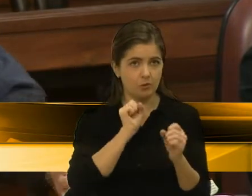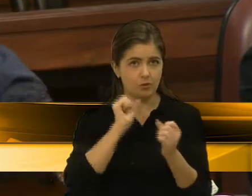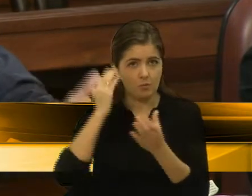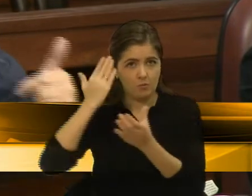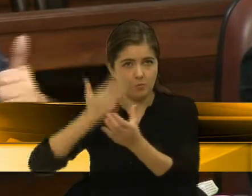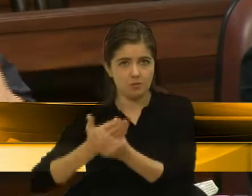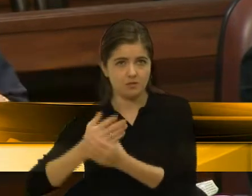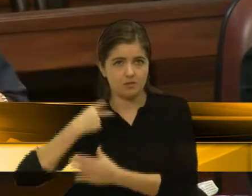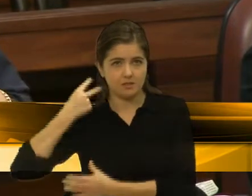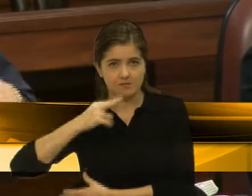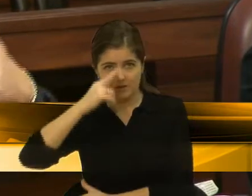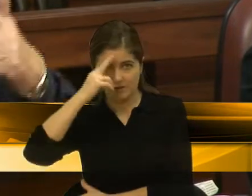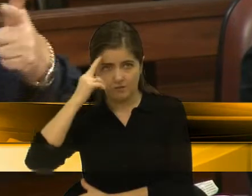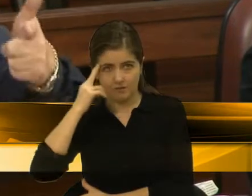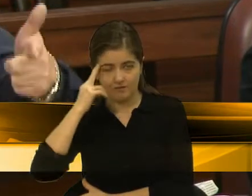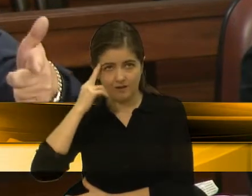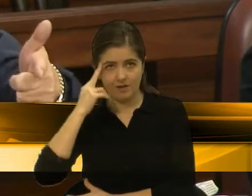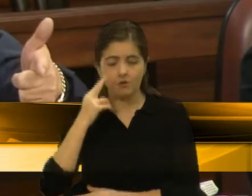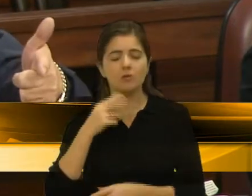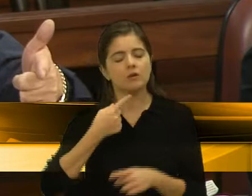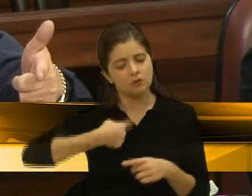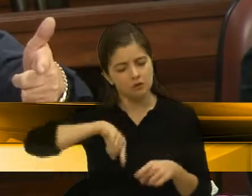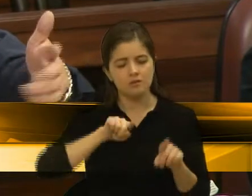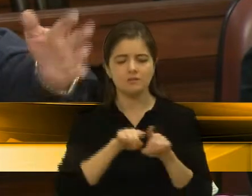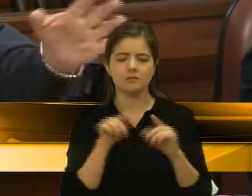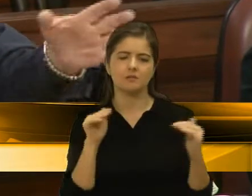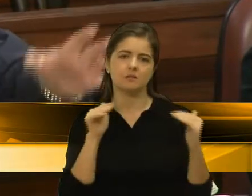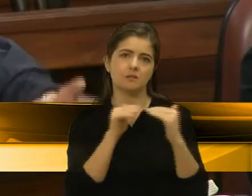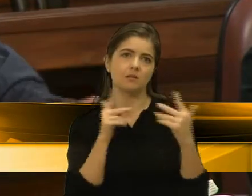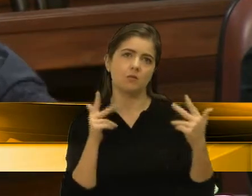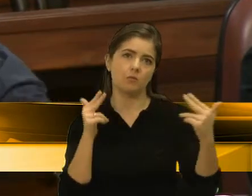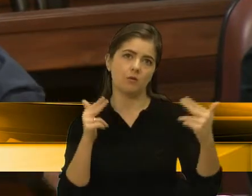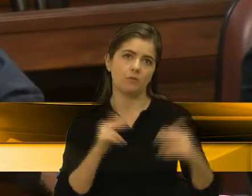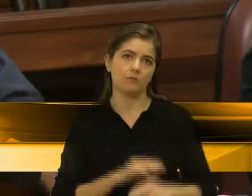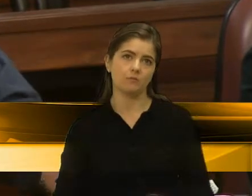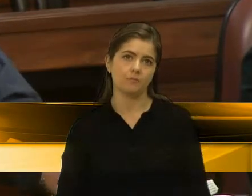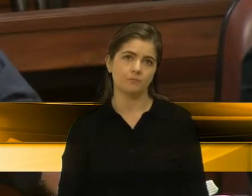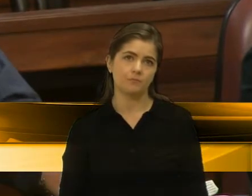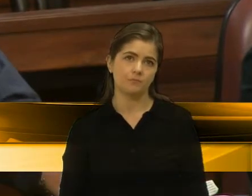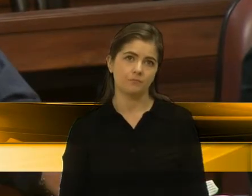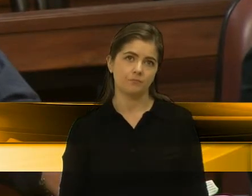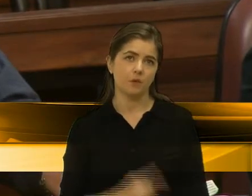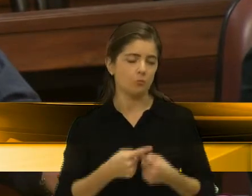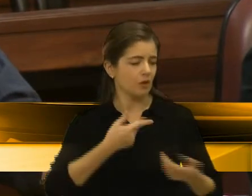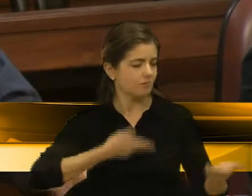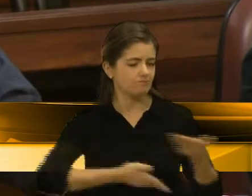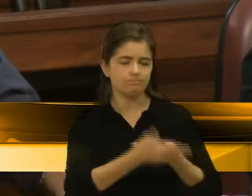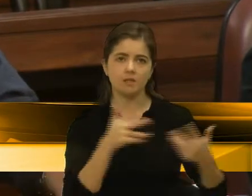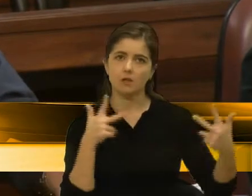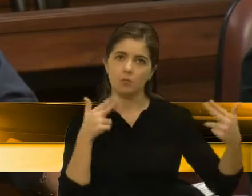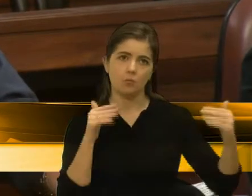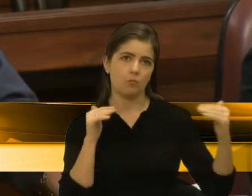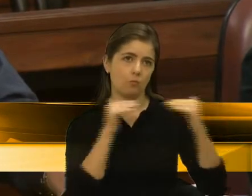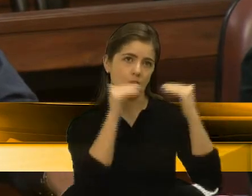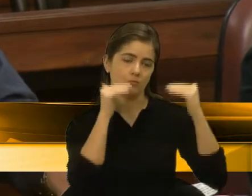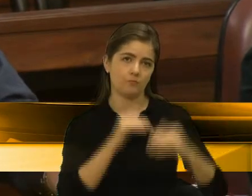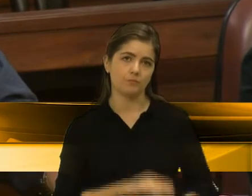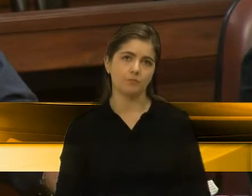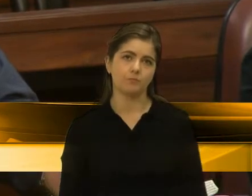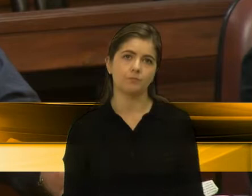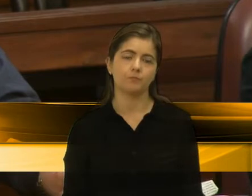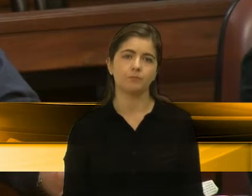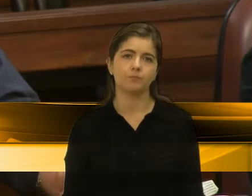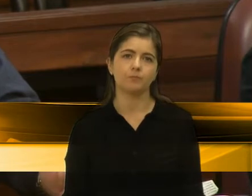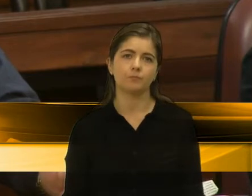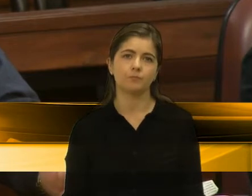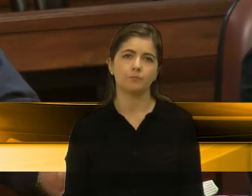Rafael, vale para nós também. Então, nesse sentido, aquilo que eu disse, bala trocada não dói. Né? Foi os termos que usei, vereador.